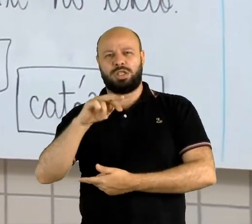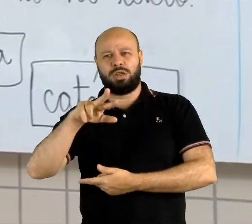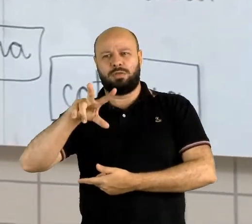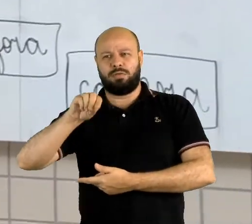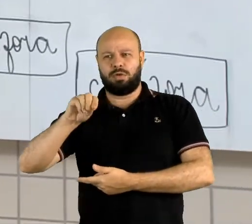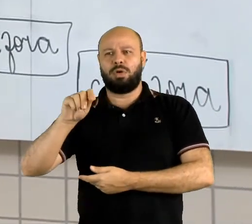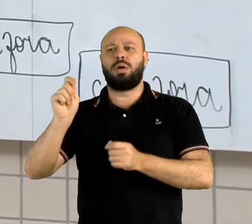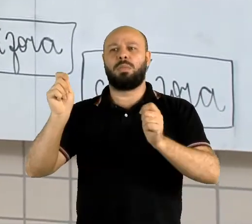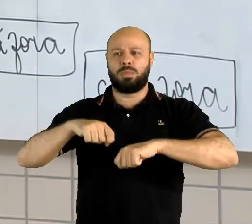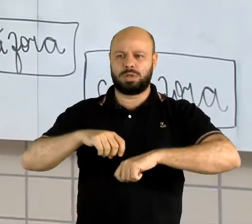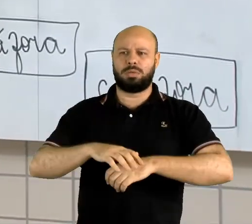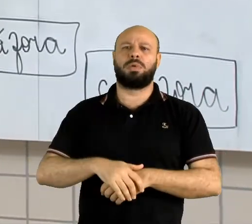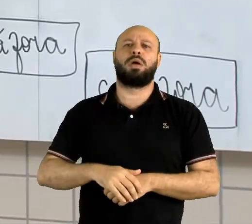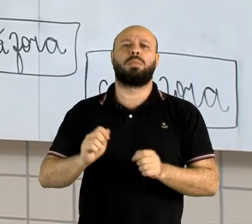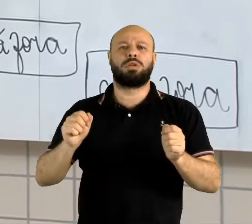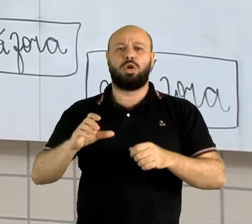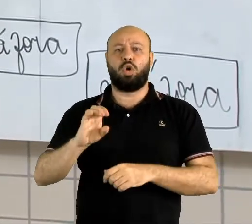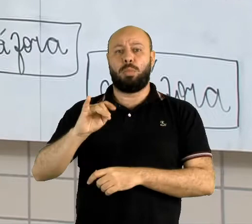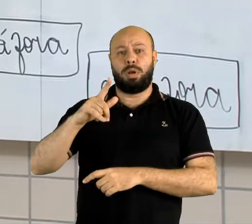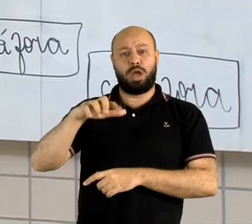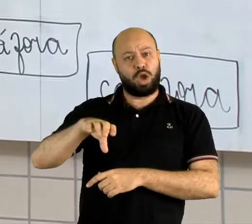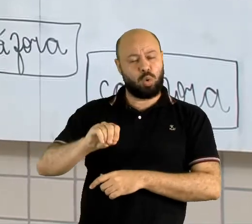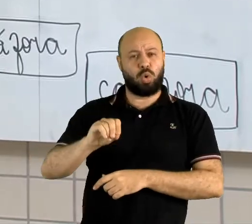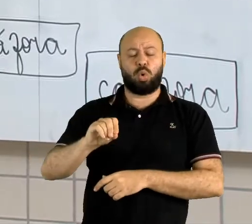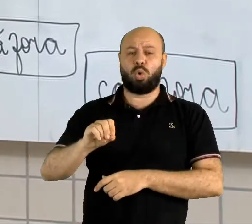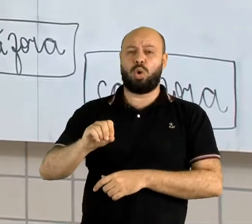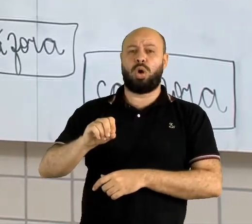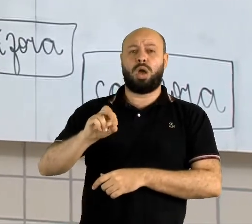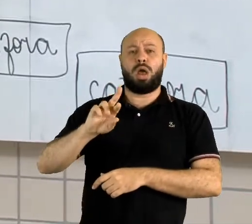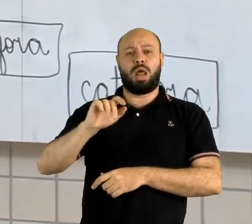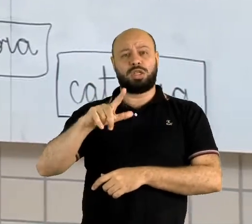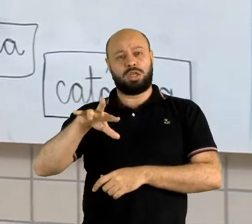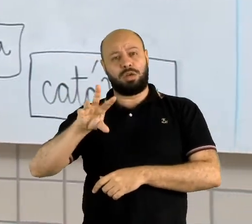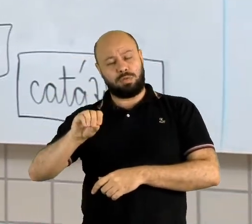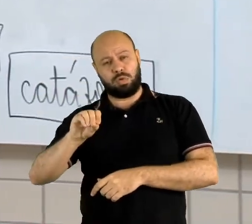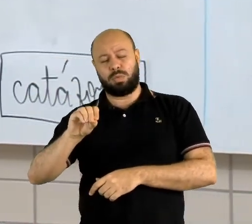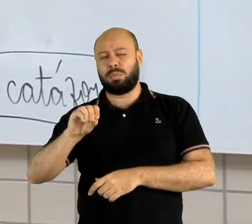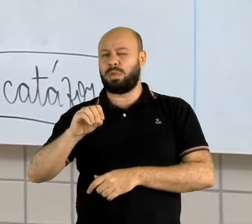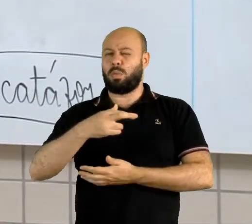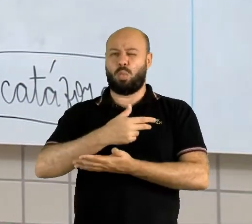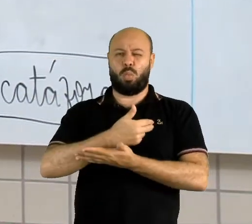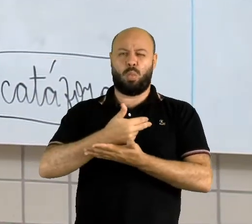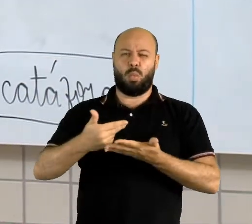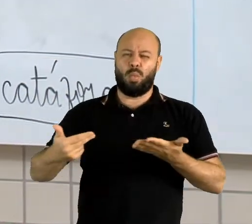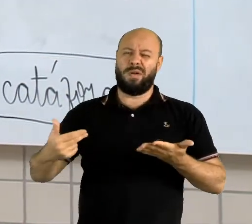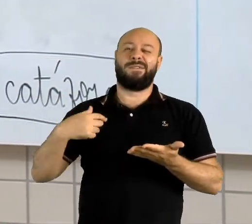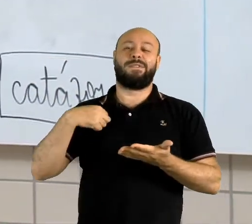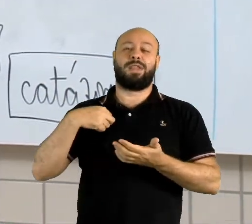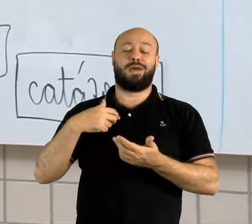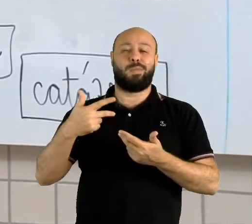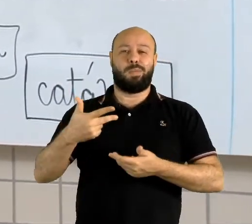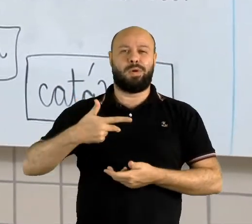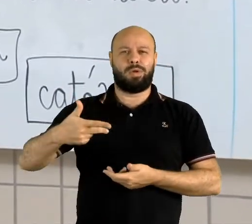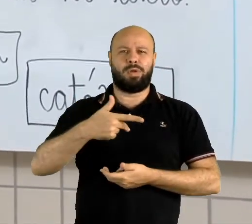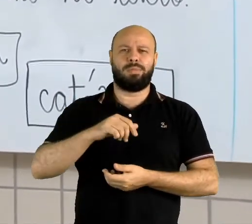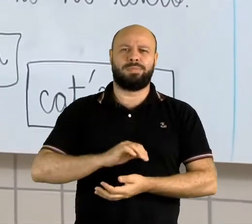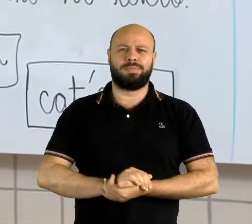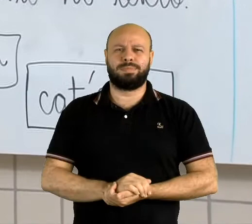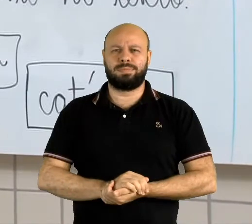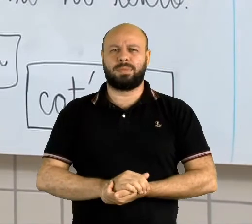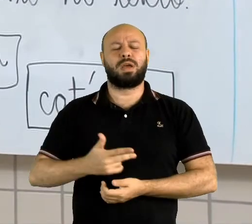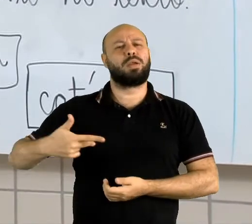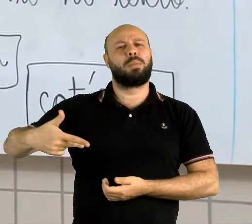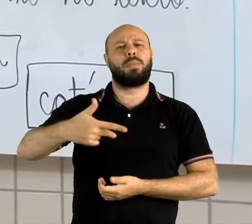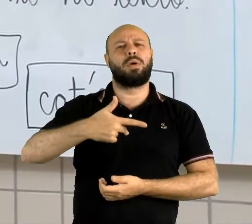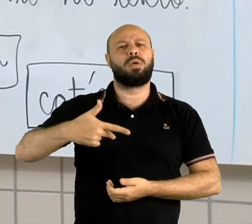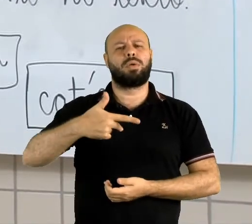Pode. Pode ser pronome oblíquo, pronome relativo. Nós temos vários tipos de pronomes. E esses pronomes irão fazer